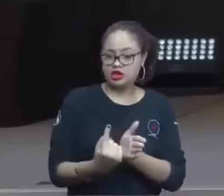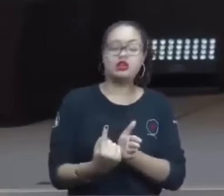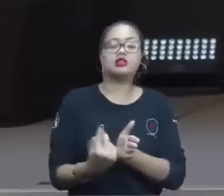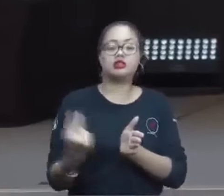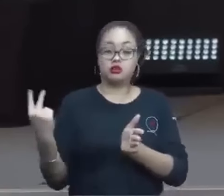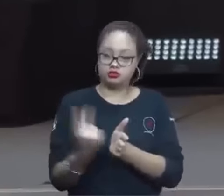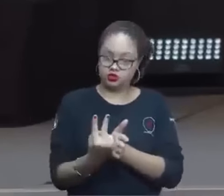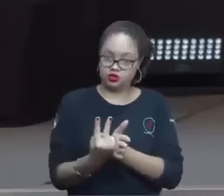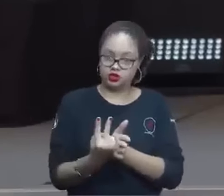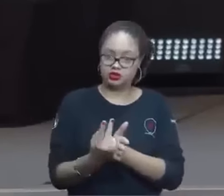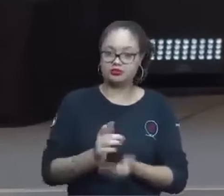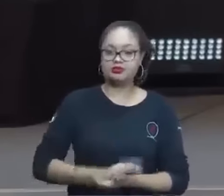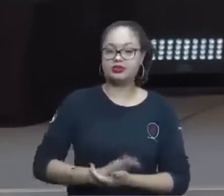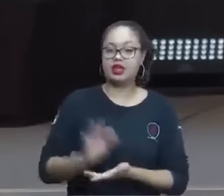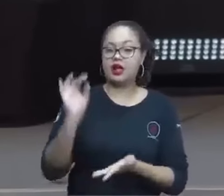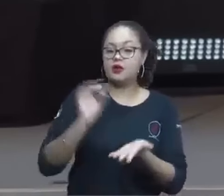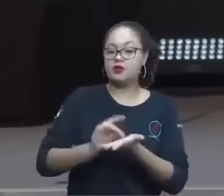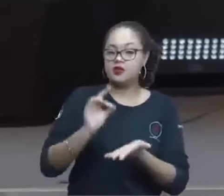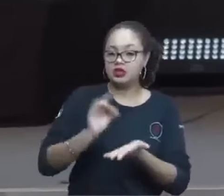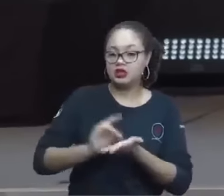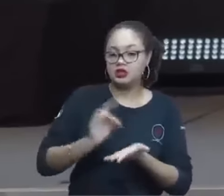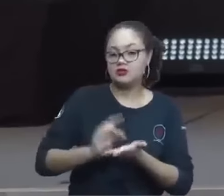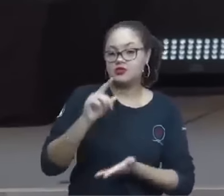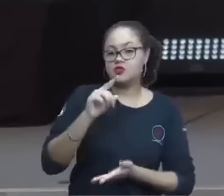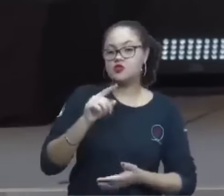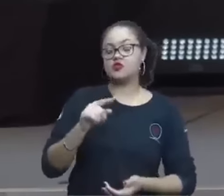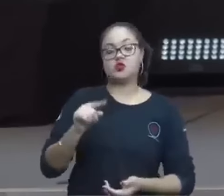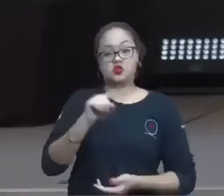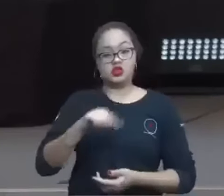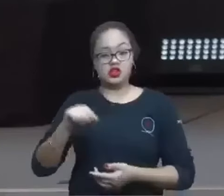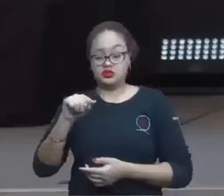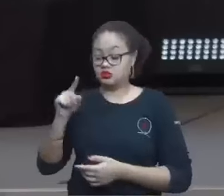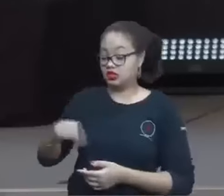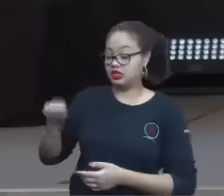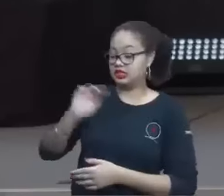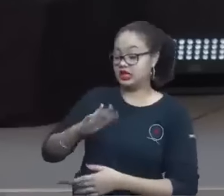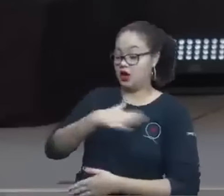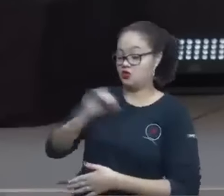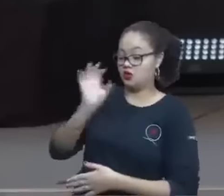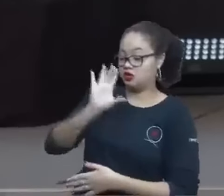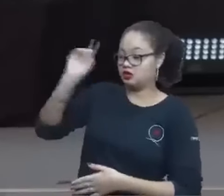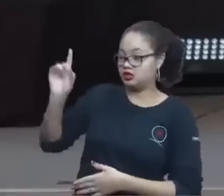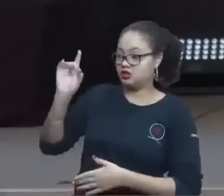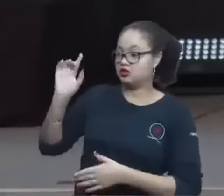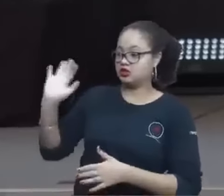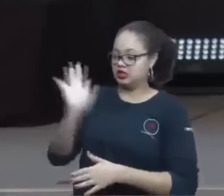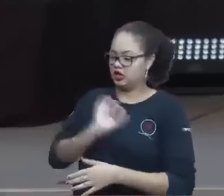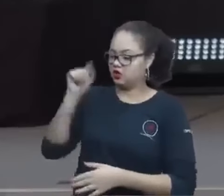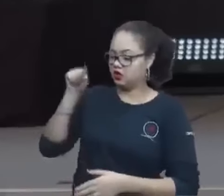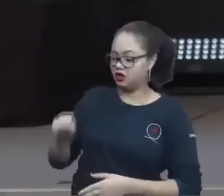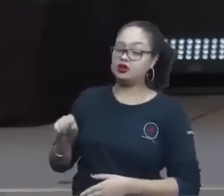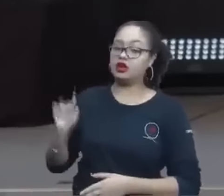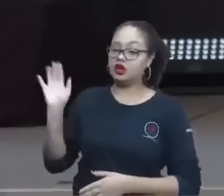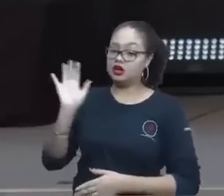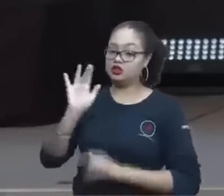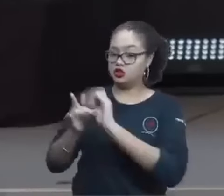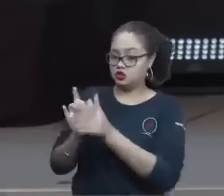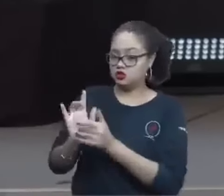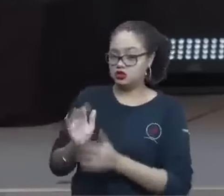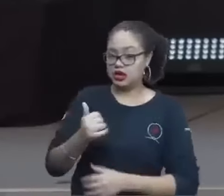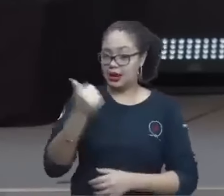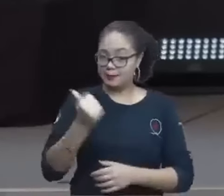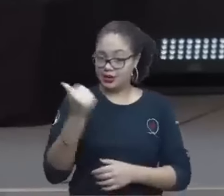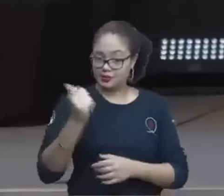no barco verdadeiramente tu és o filho de Deus e eles o adoram na primeira